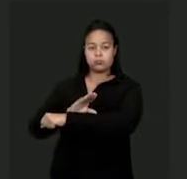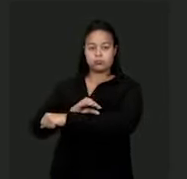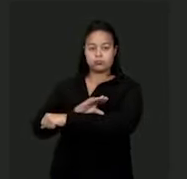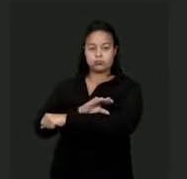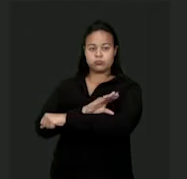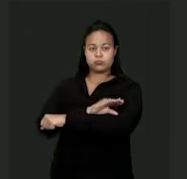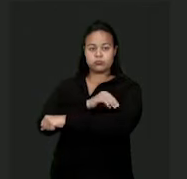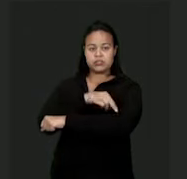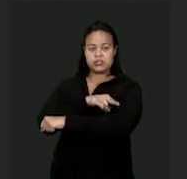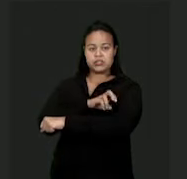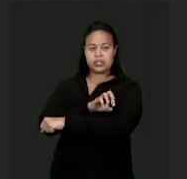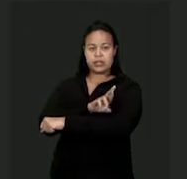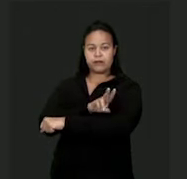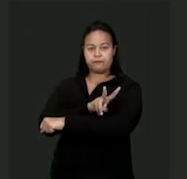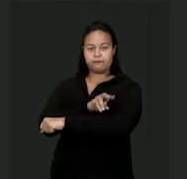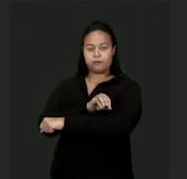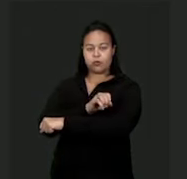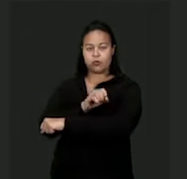em azul,